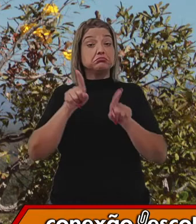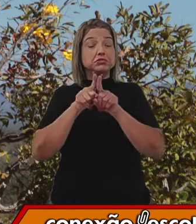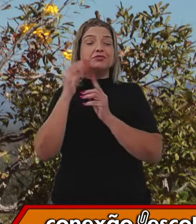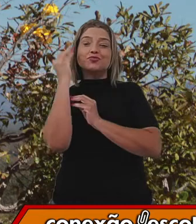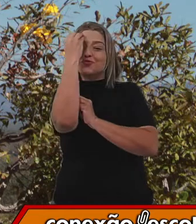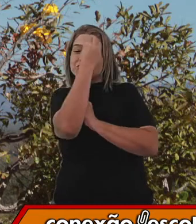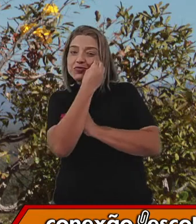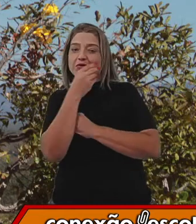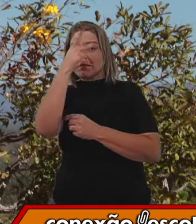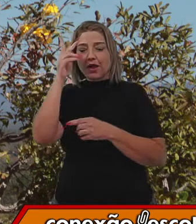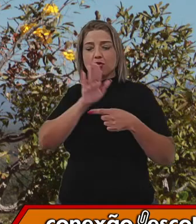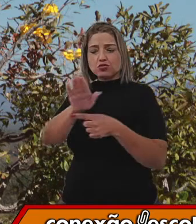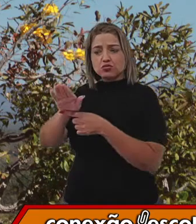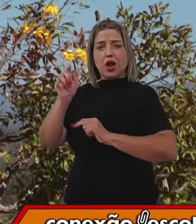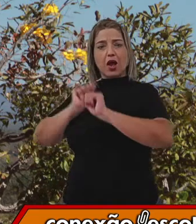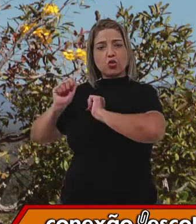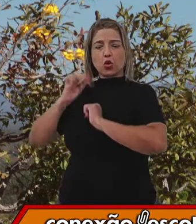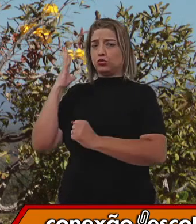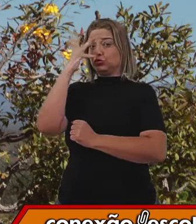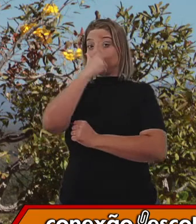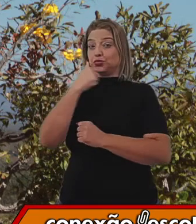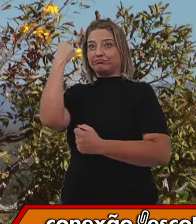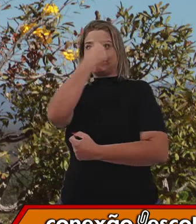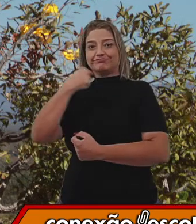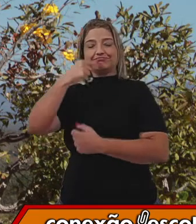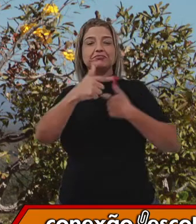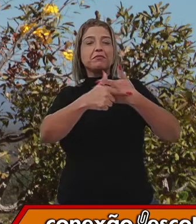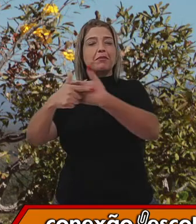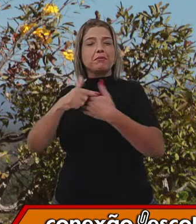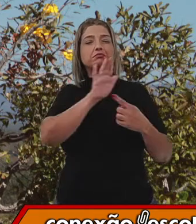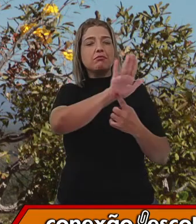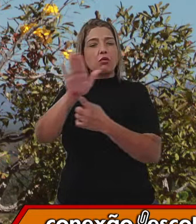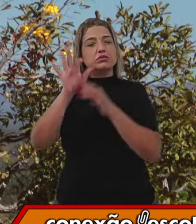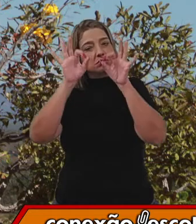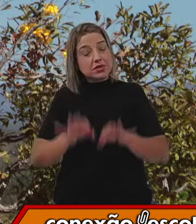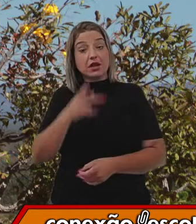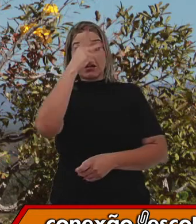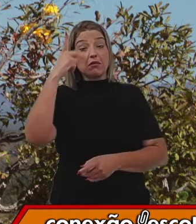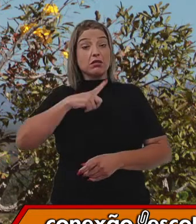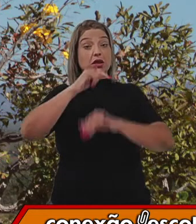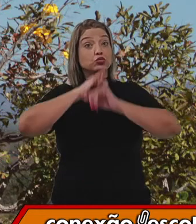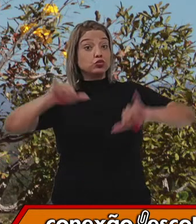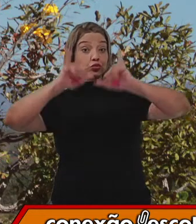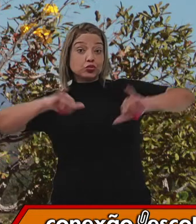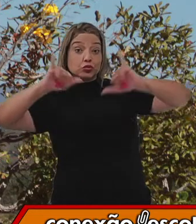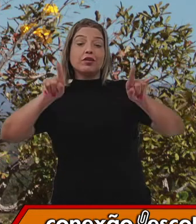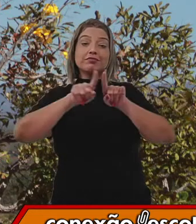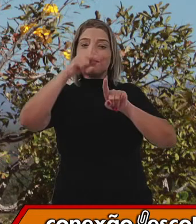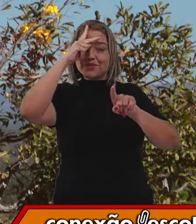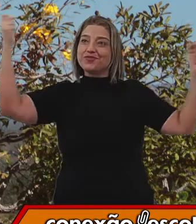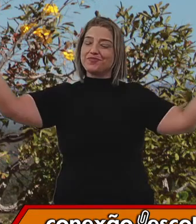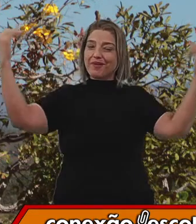aparência adequada para seus papéis. O divulgador faz a divulgação do espetáculo para atrair o público.